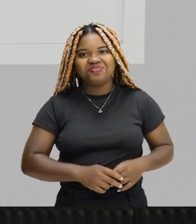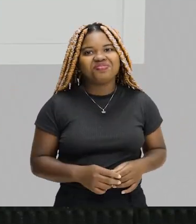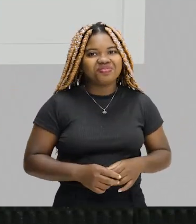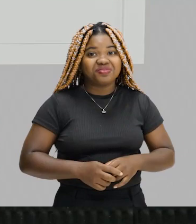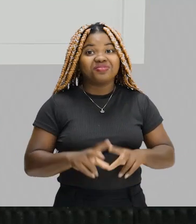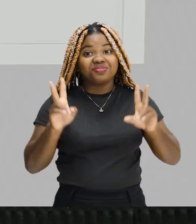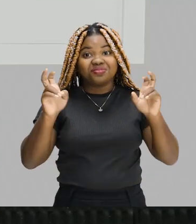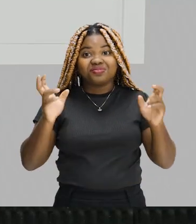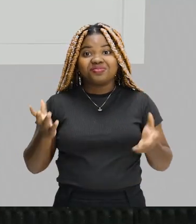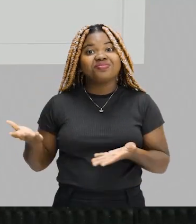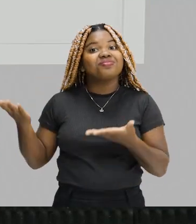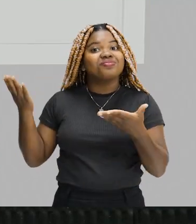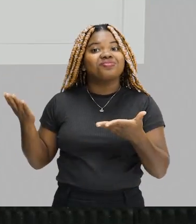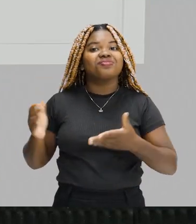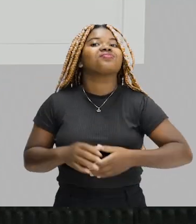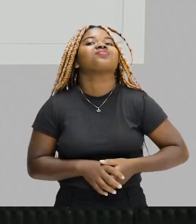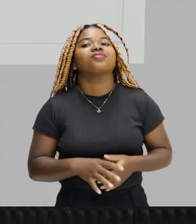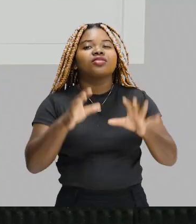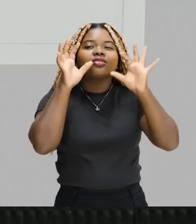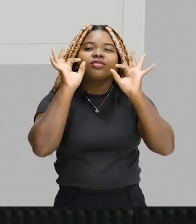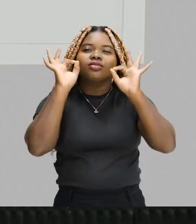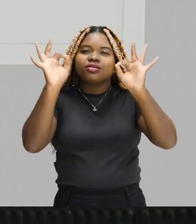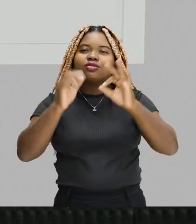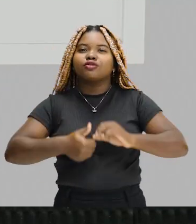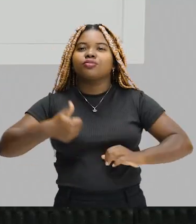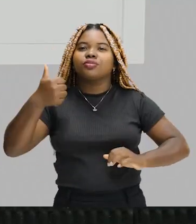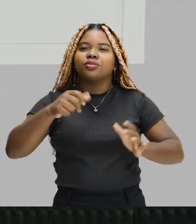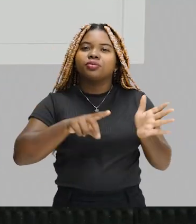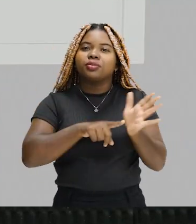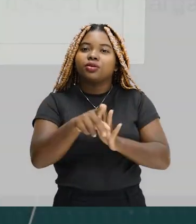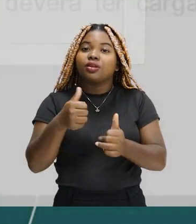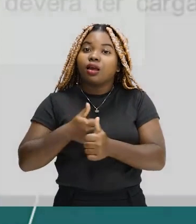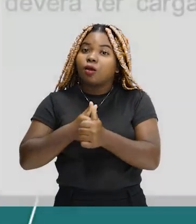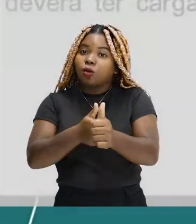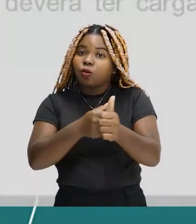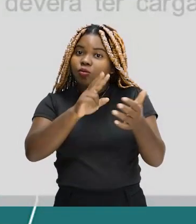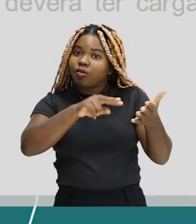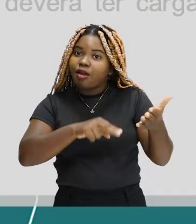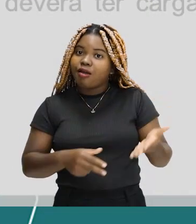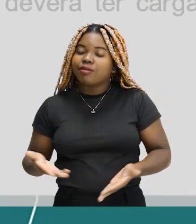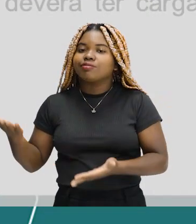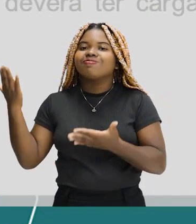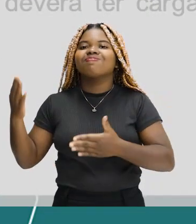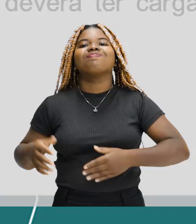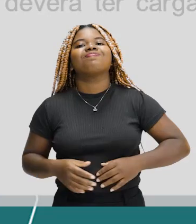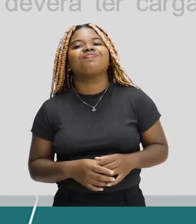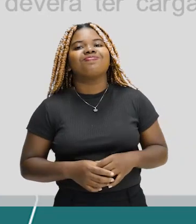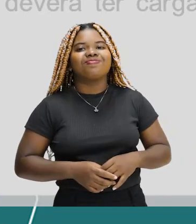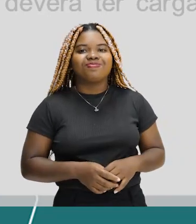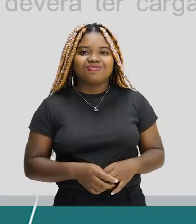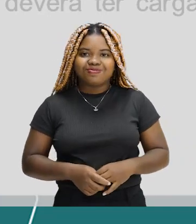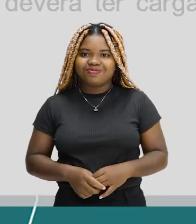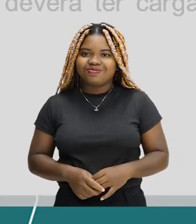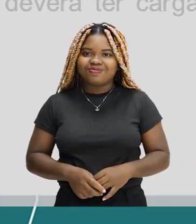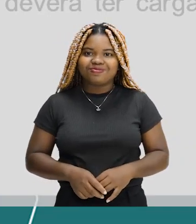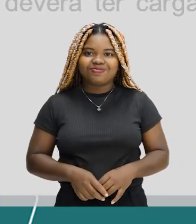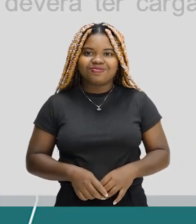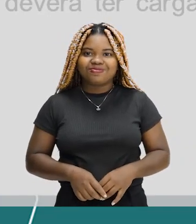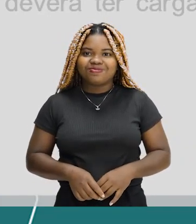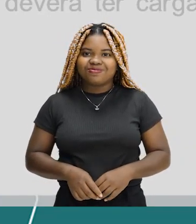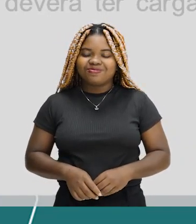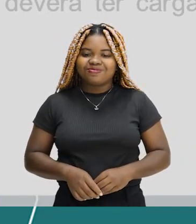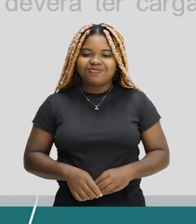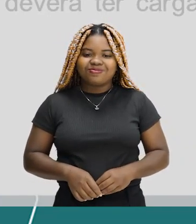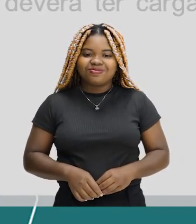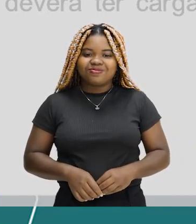e esse modelo padrão. Então fica ligadinho aí, vamos para a primeira questão. Então a primeira questão diz o seguinte, é uma questão ali